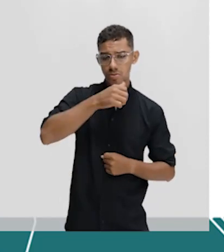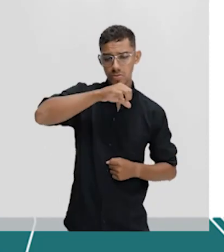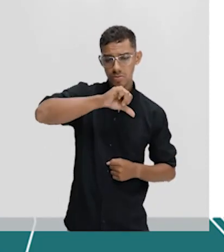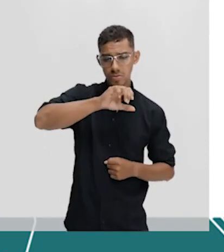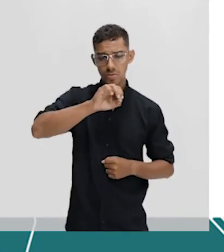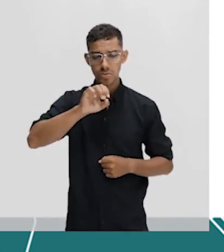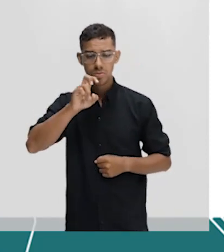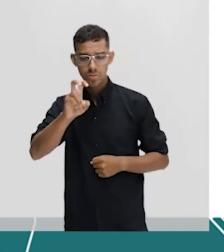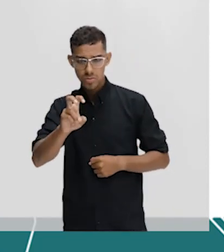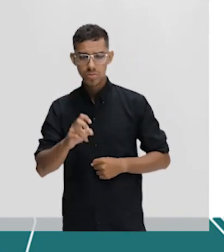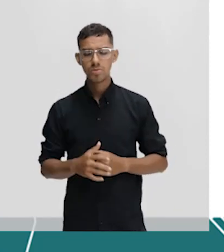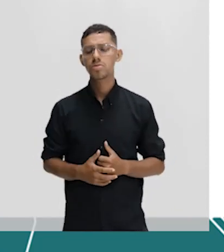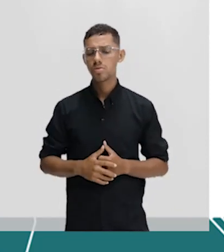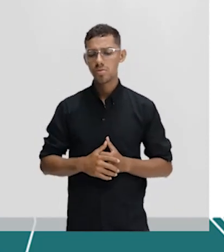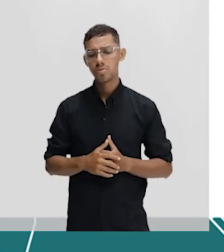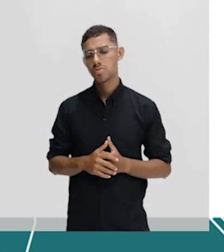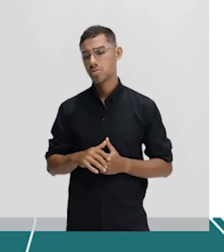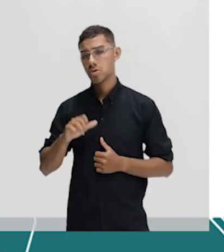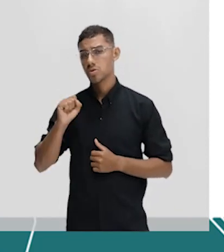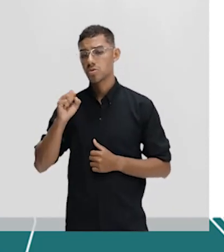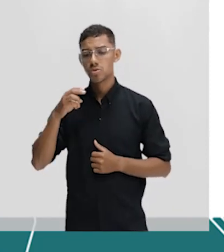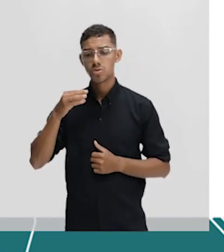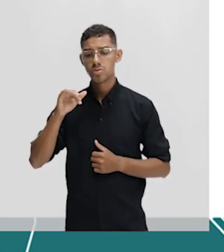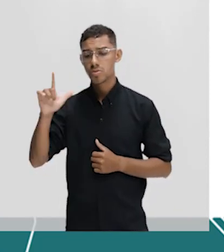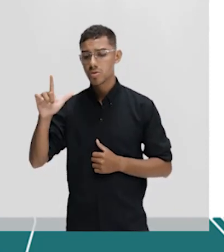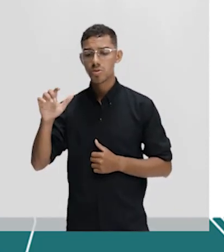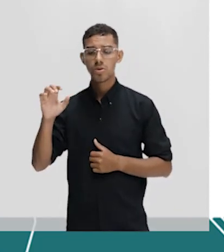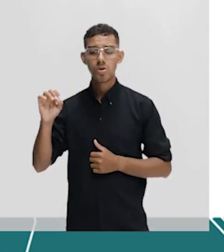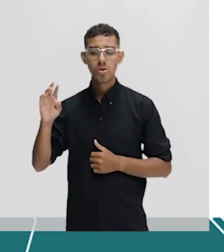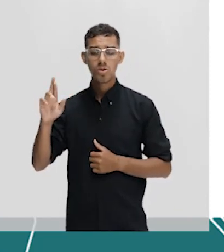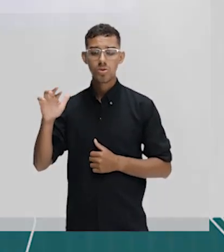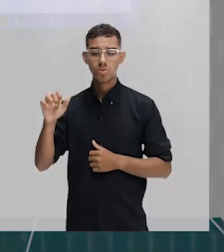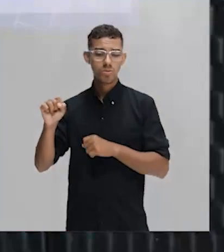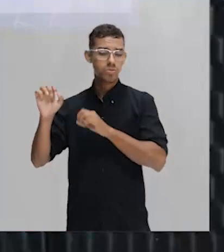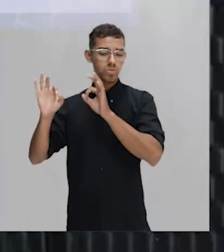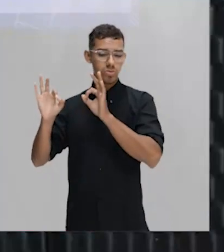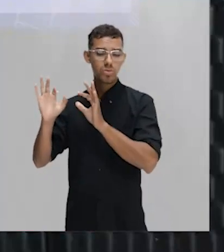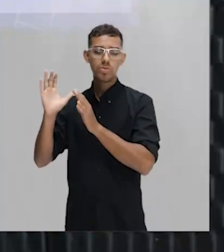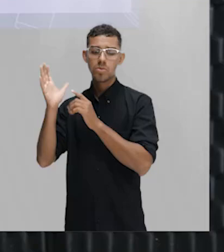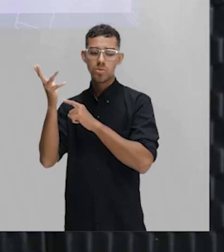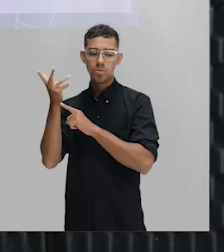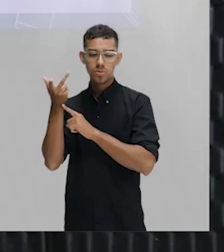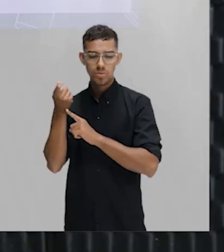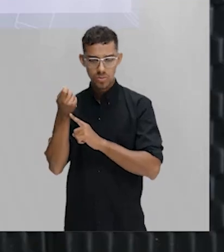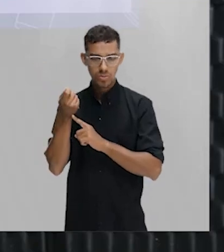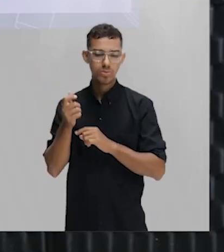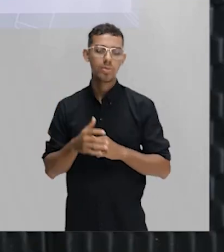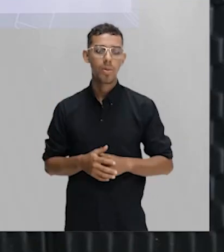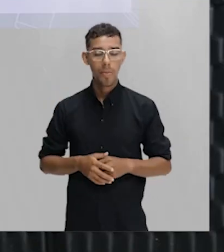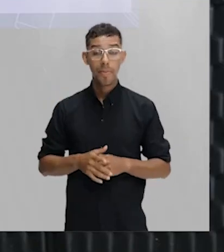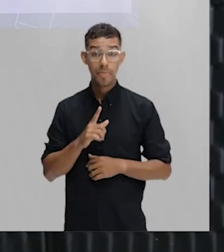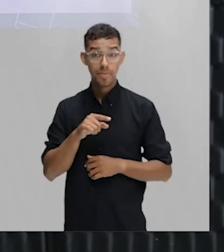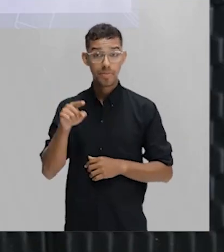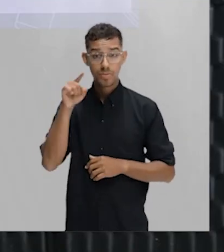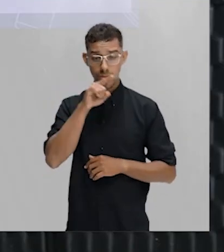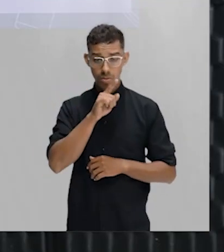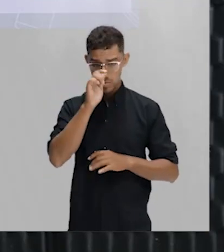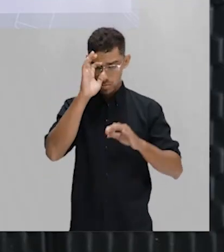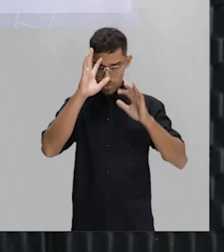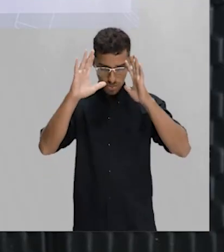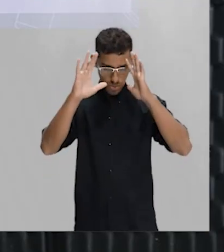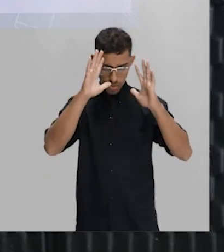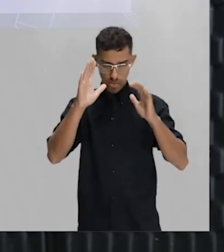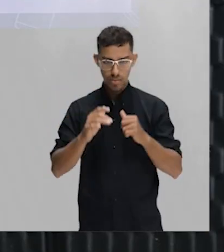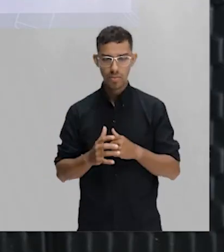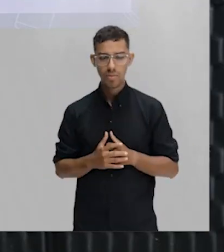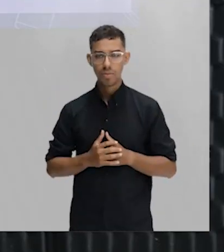1905. Ele tem um acervo de mais ou menos 8.000 obras, das mais diferentes técnicas e autores. Só para ter uma noção, na Pinacoteca de São Paulo, você